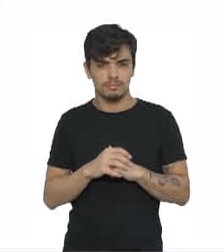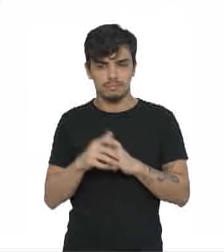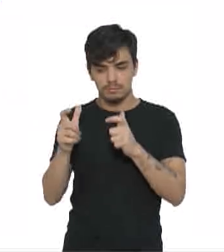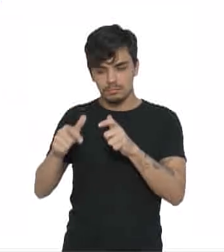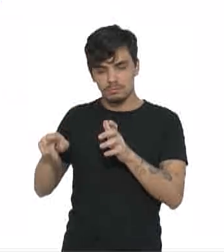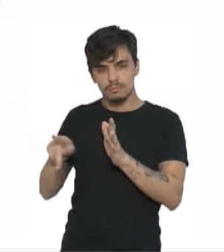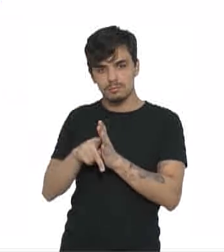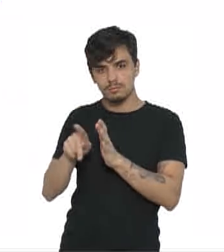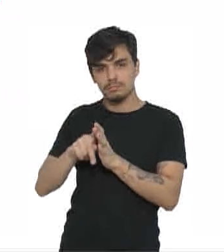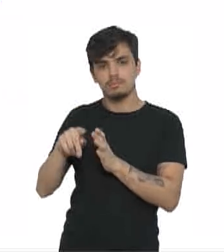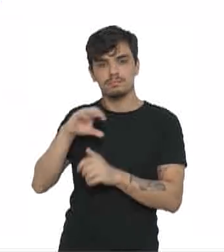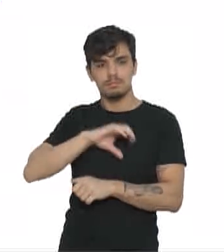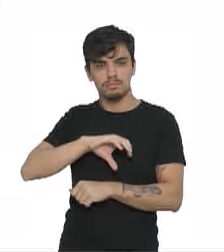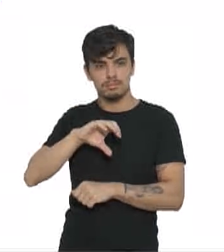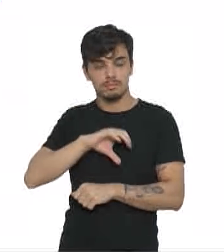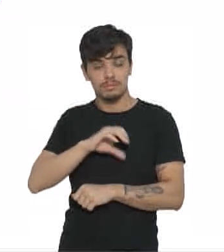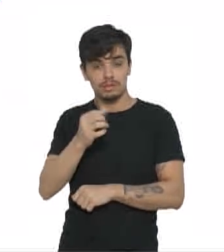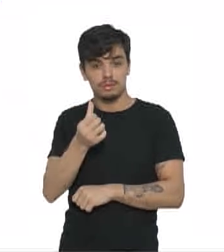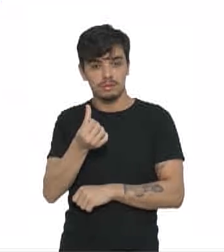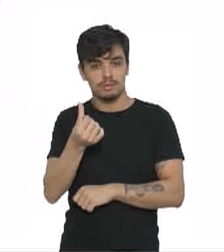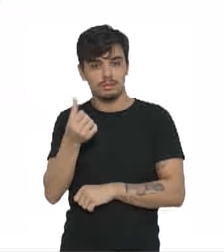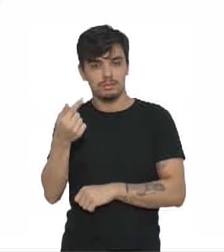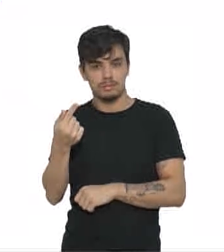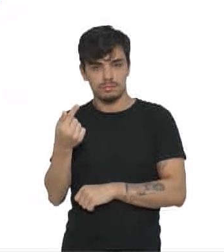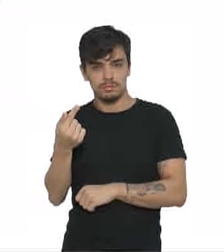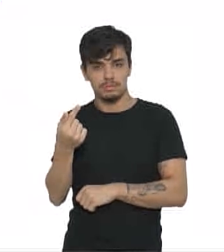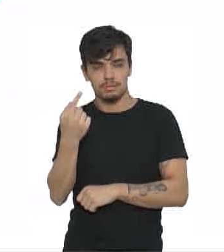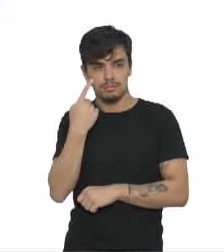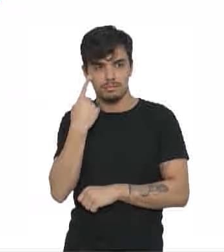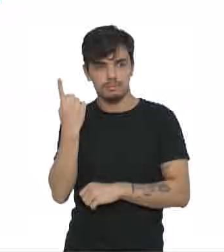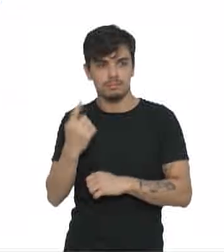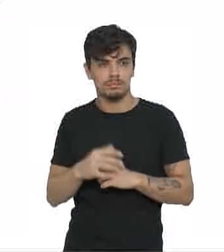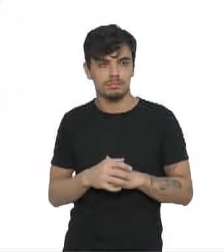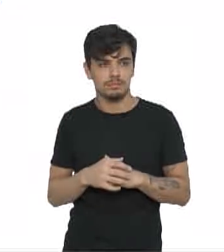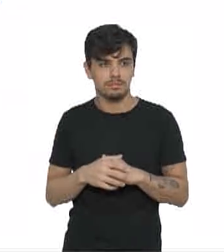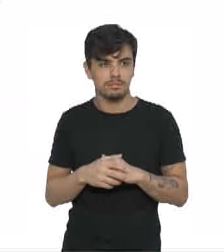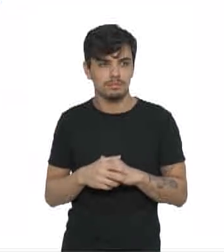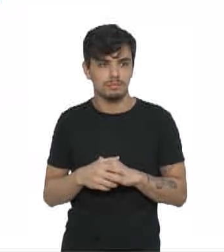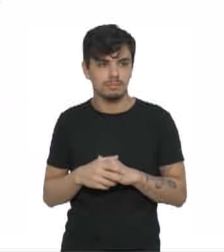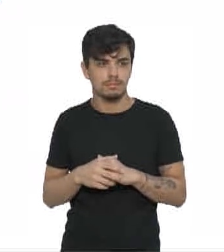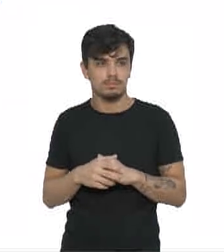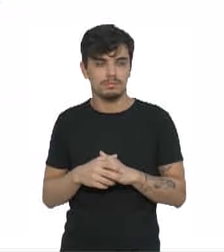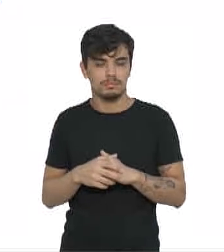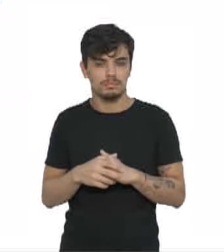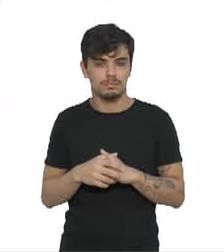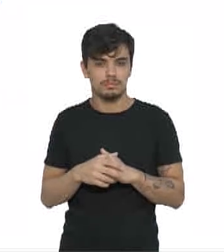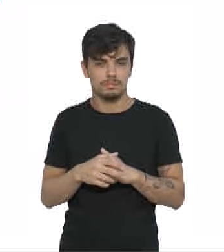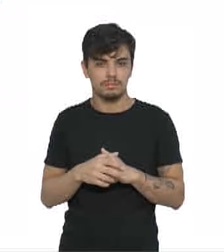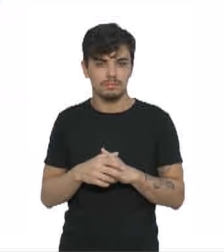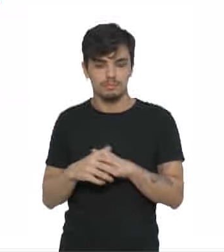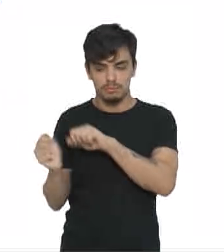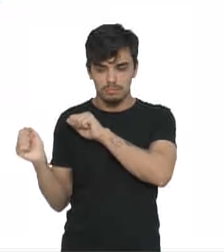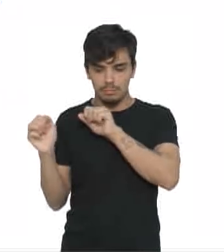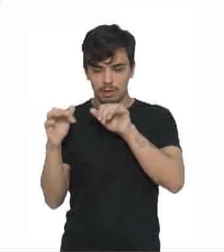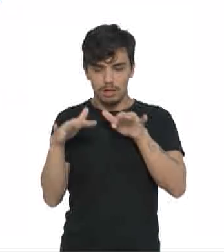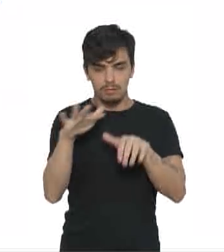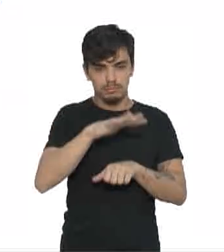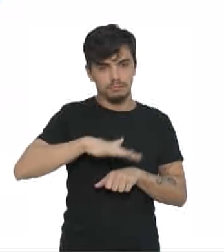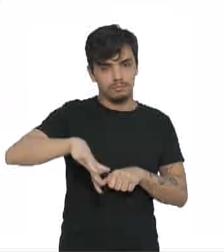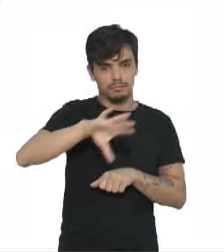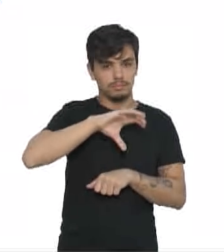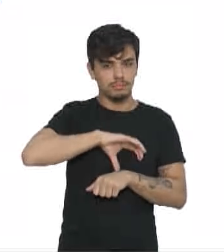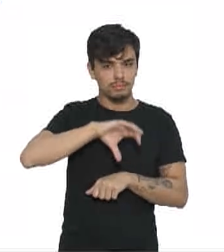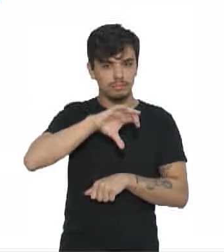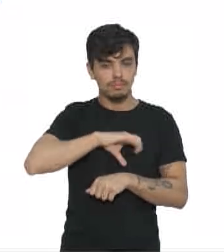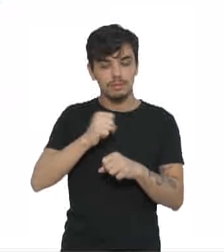Portugal. E em 661, o Califado de Omídia, resultado da expansão árabe, chegou a dominar a região de Portugal e no ano